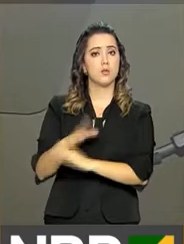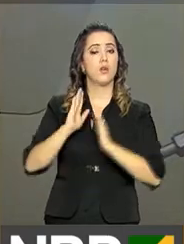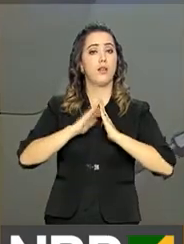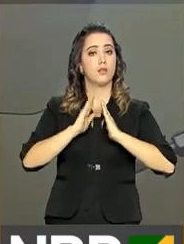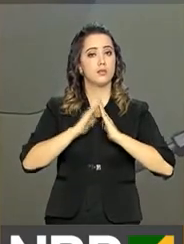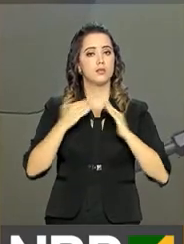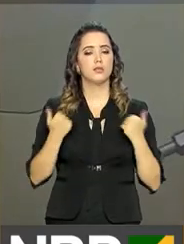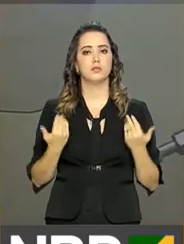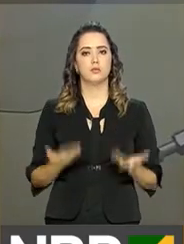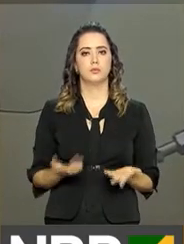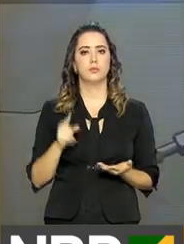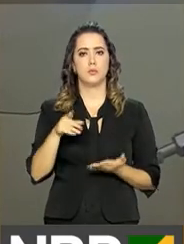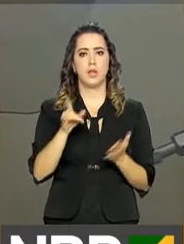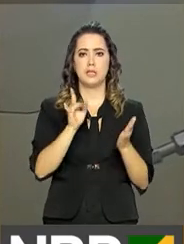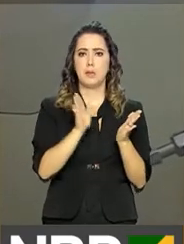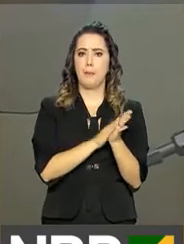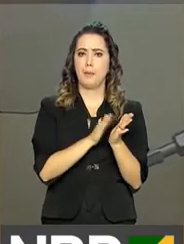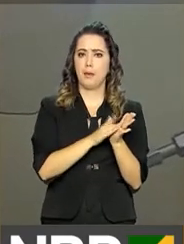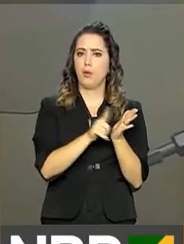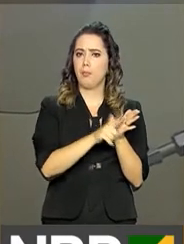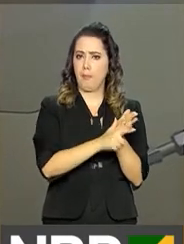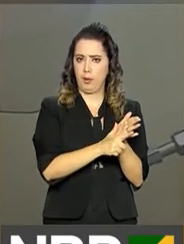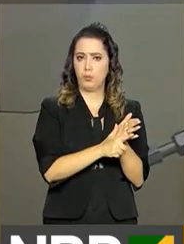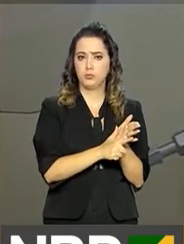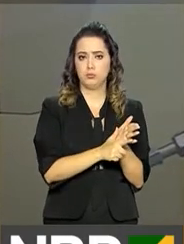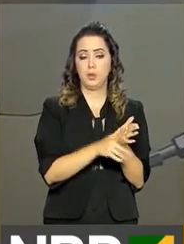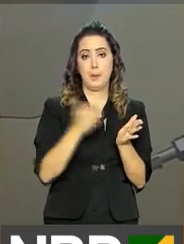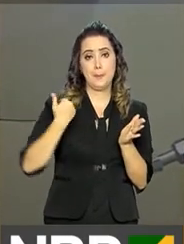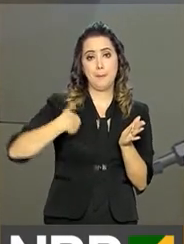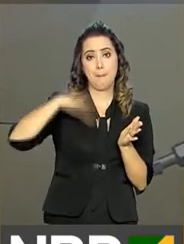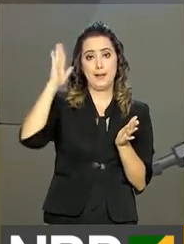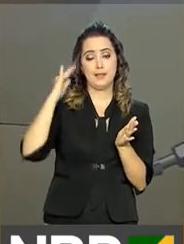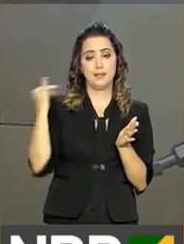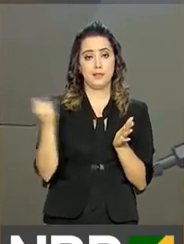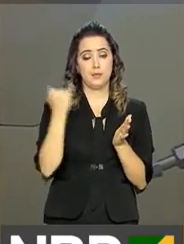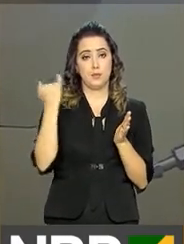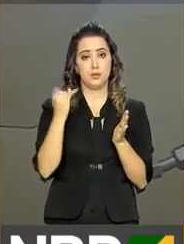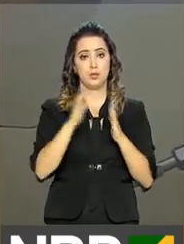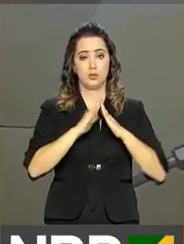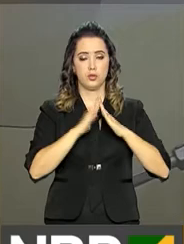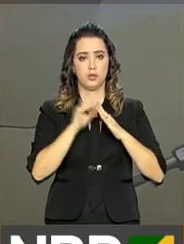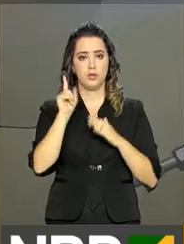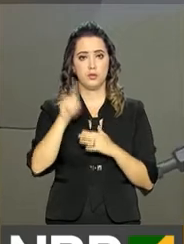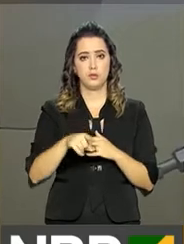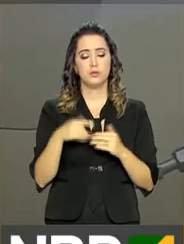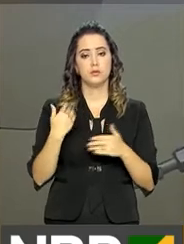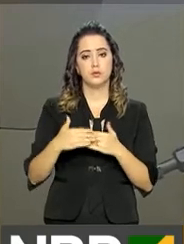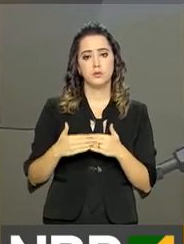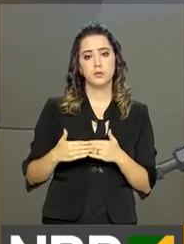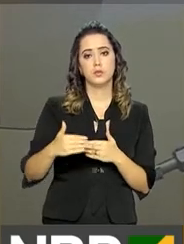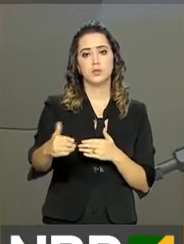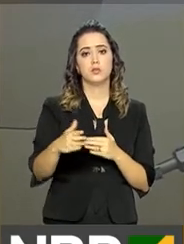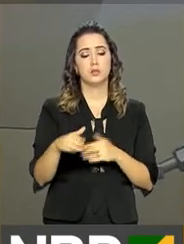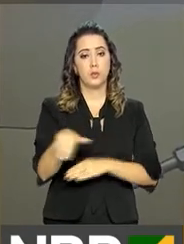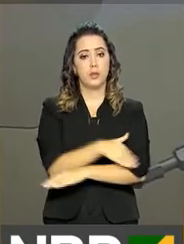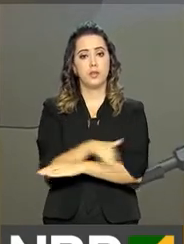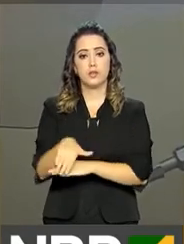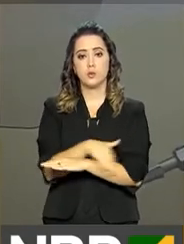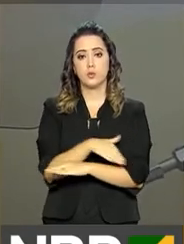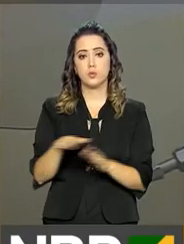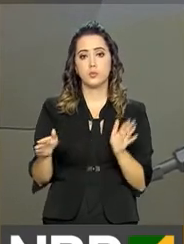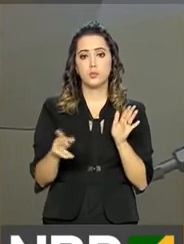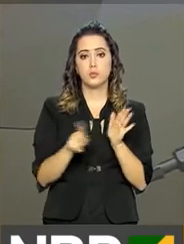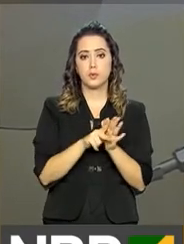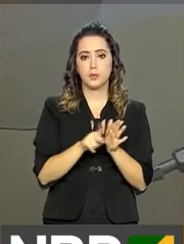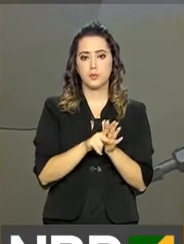casa. Quer dizer, esse papel que nós estamos entregando, mais do que a propriedade, significa que você passa a ter um endereço seu, não é? Um endereço